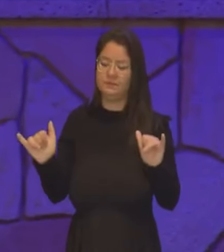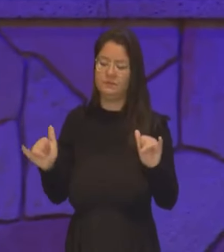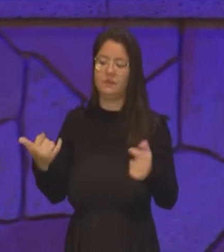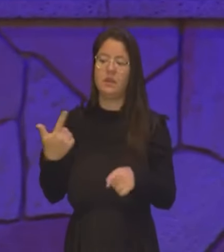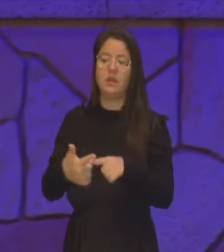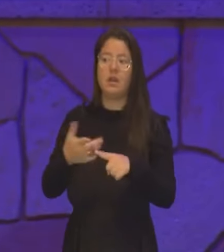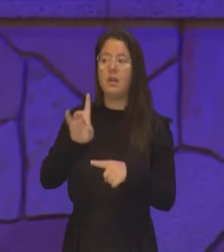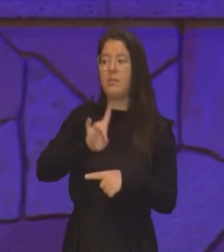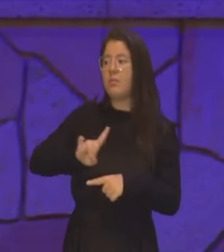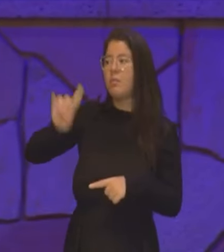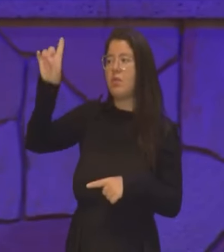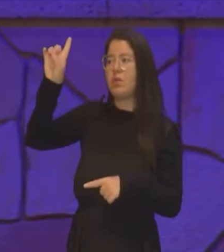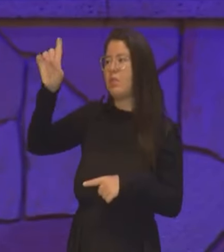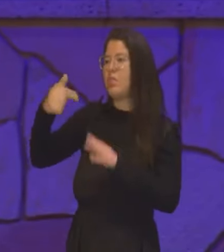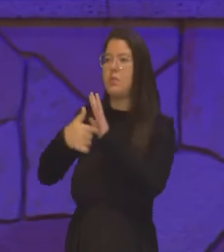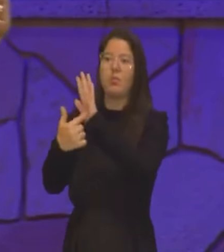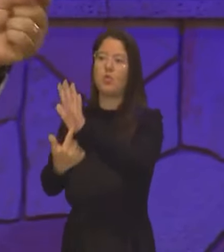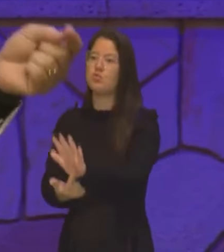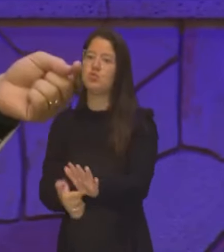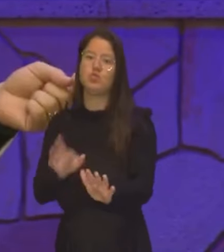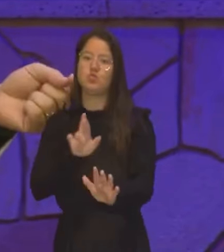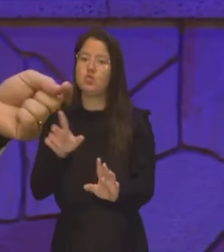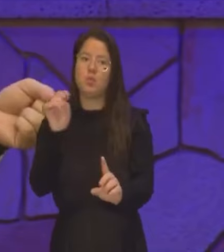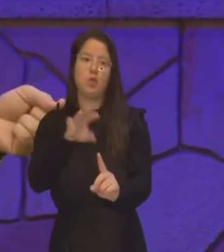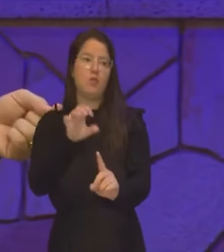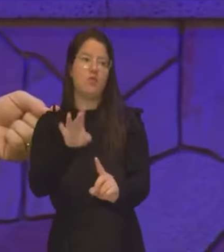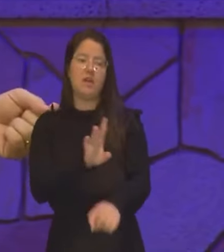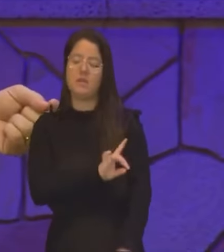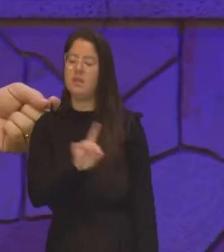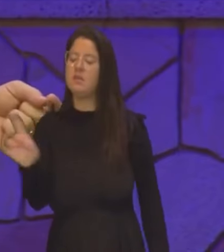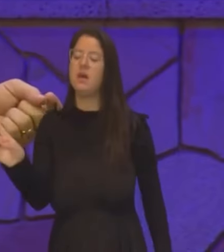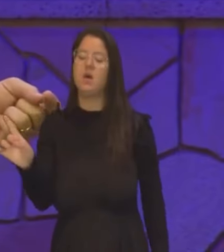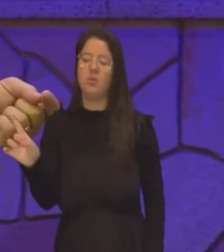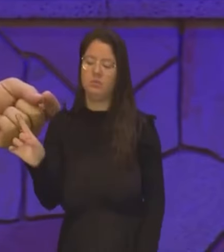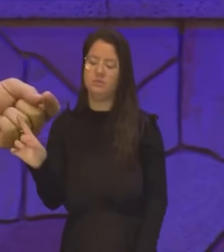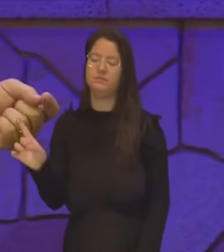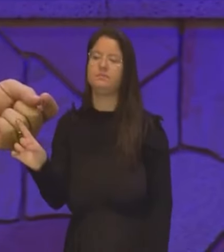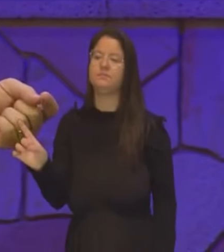Porque Deus não se manifestou apenas para o profeta,